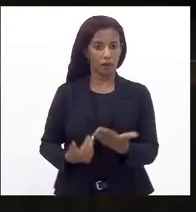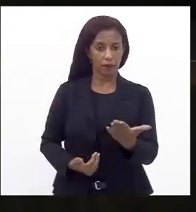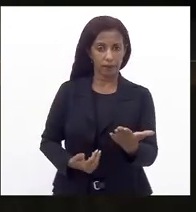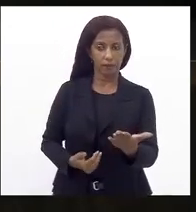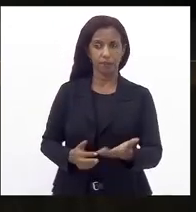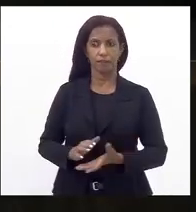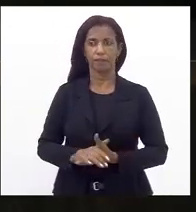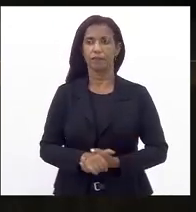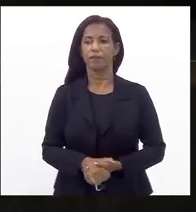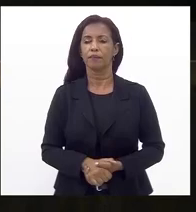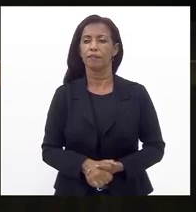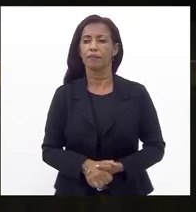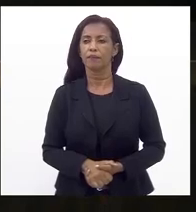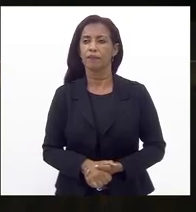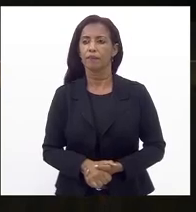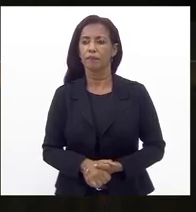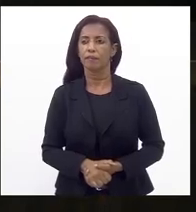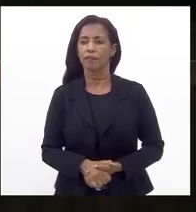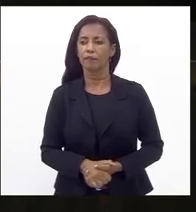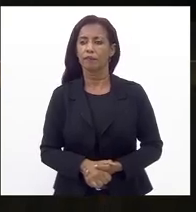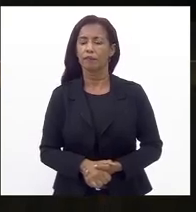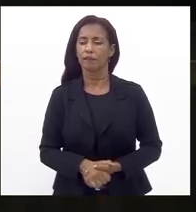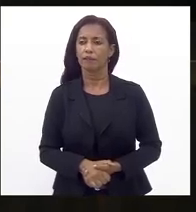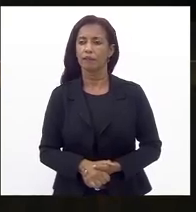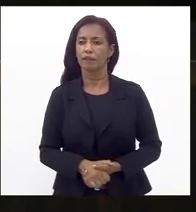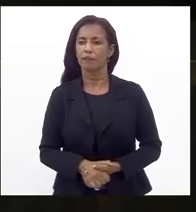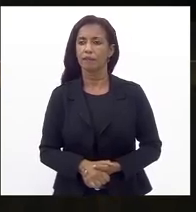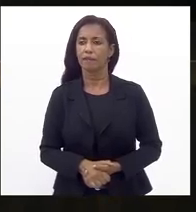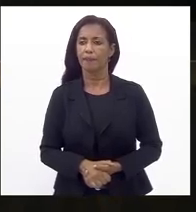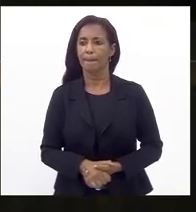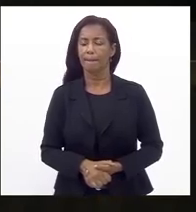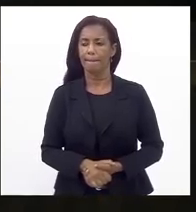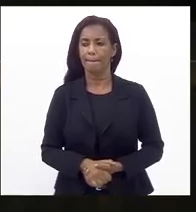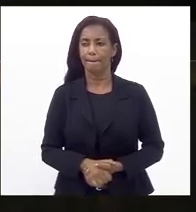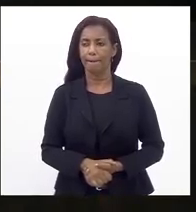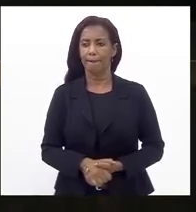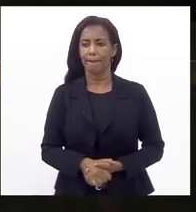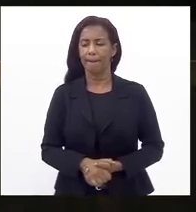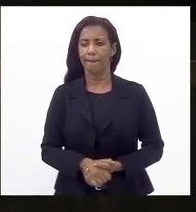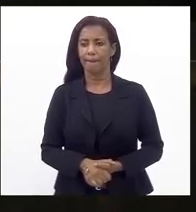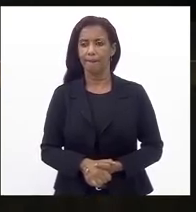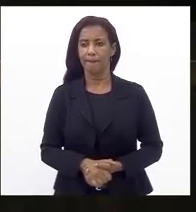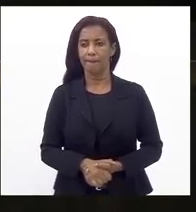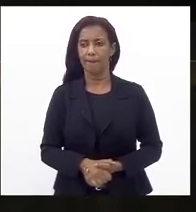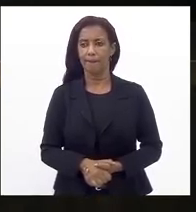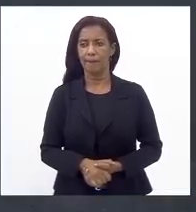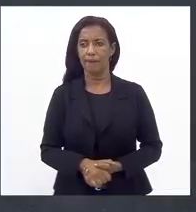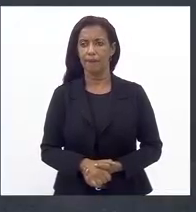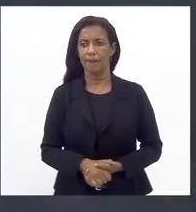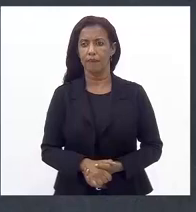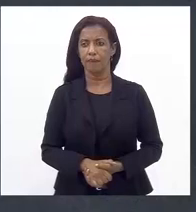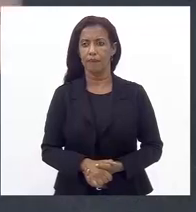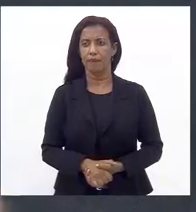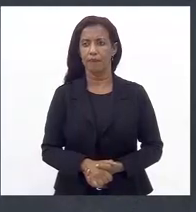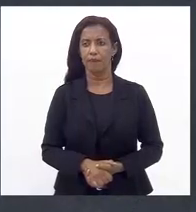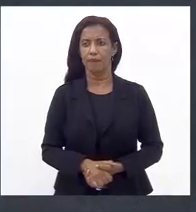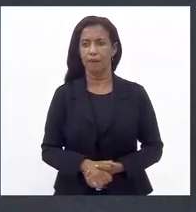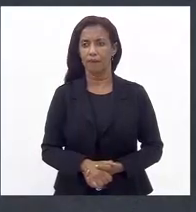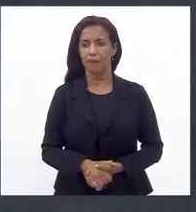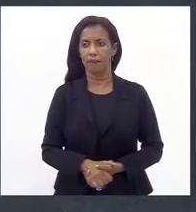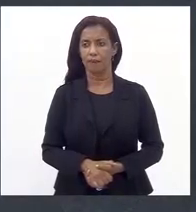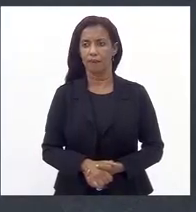Renata antes porém vamos lá algum deixe daí menos e sempre tá da Renata